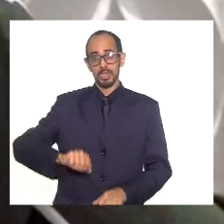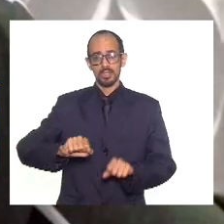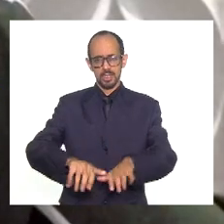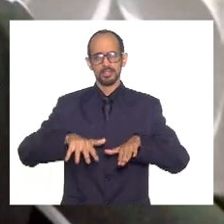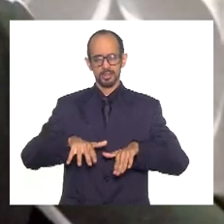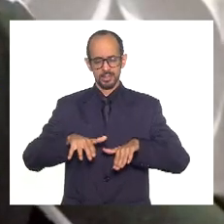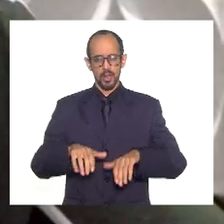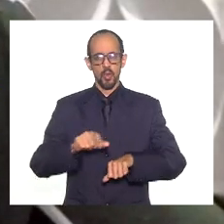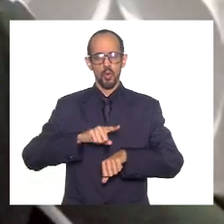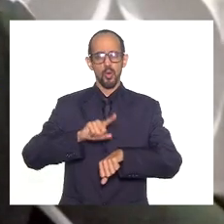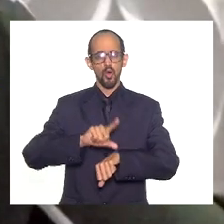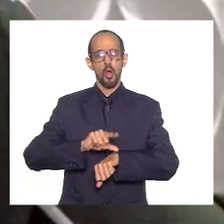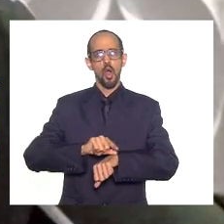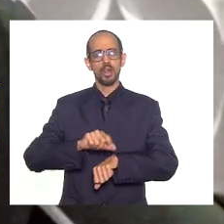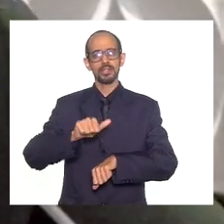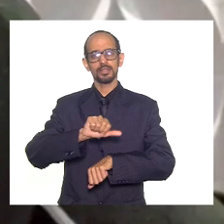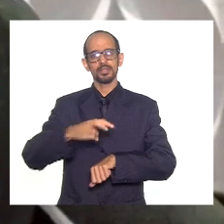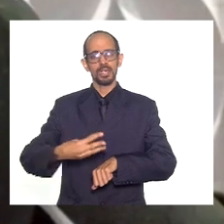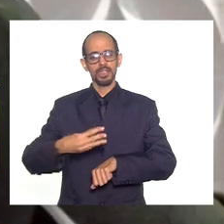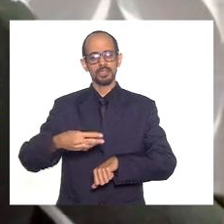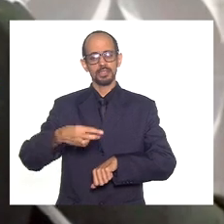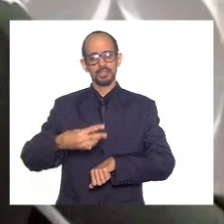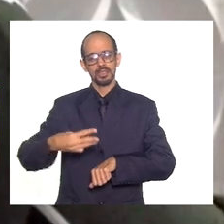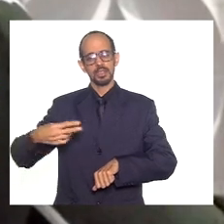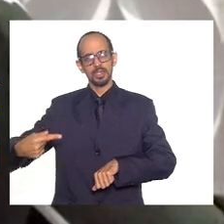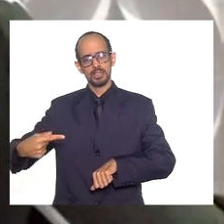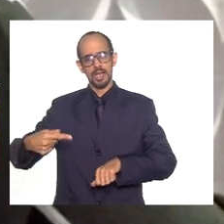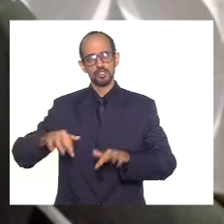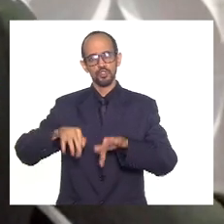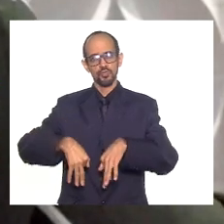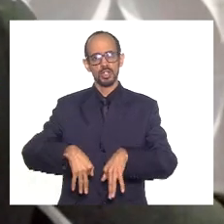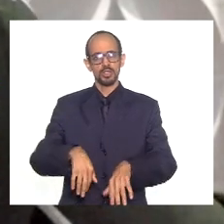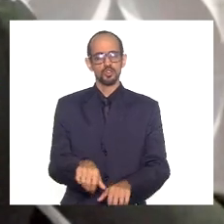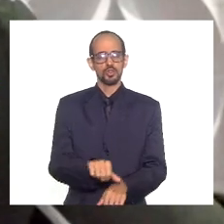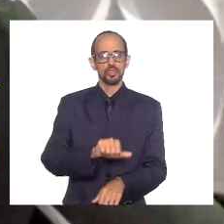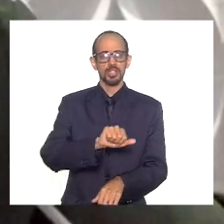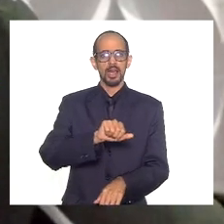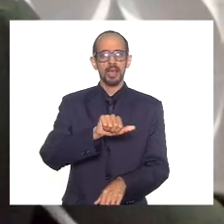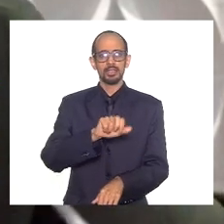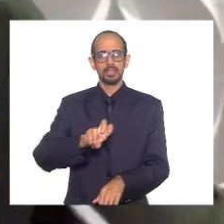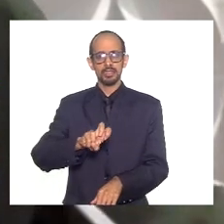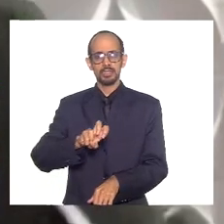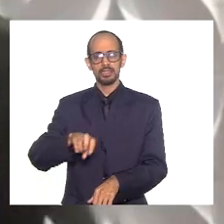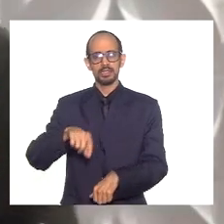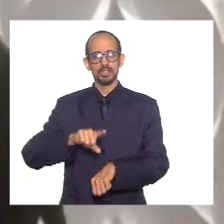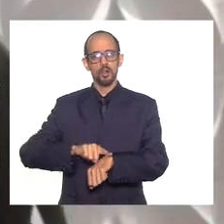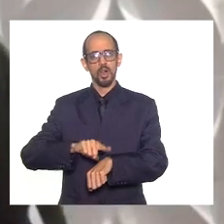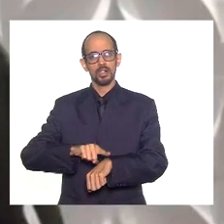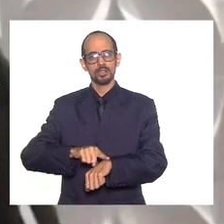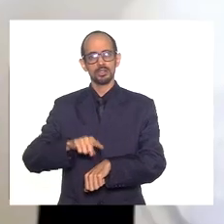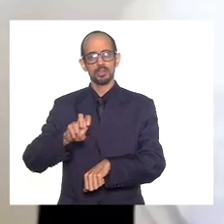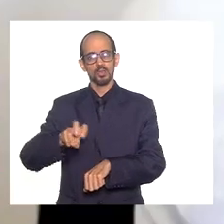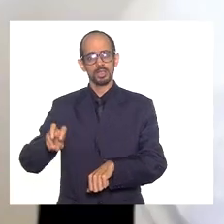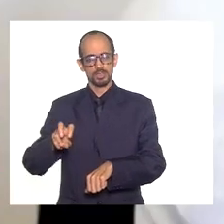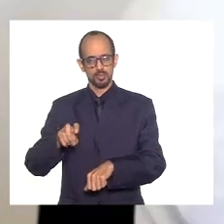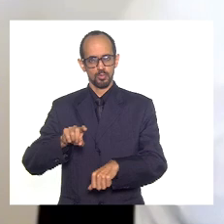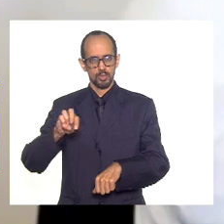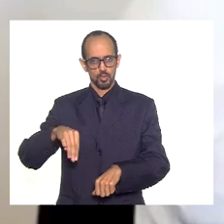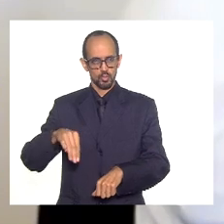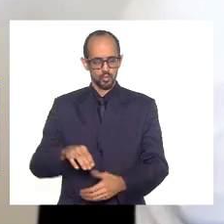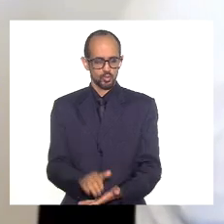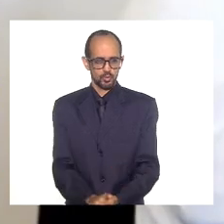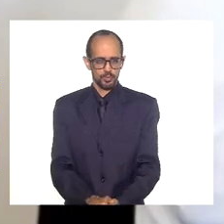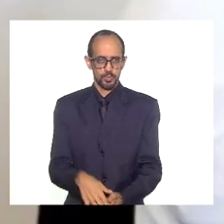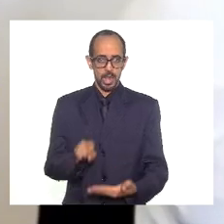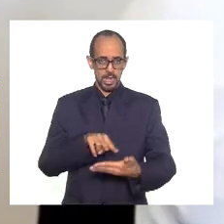às 13 horas e 37 minutos, encerrou-se às 15 horas e 55 minutos. Lida e aprovada a